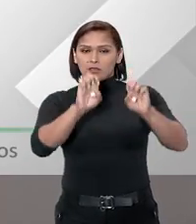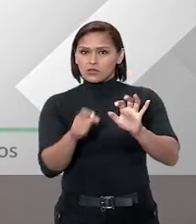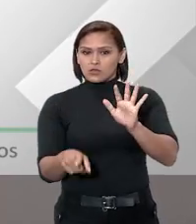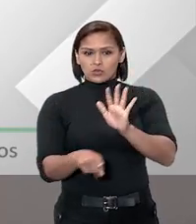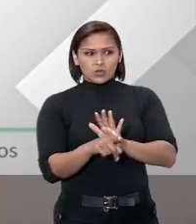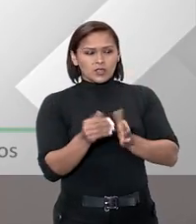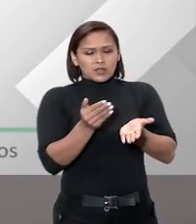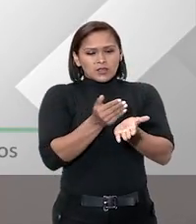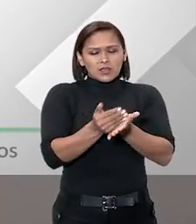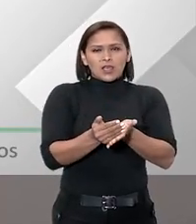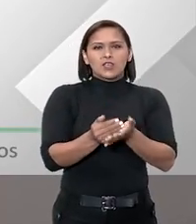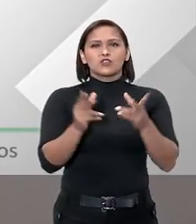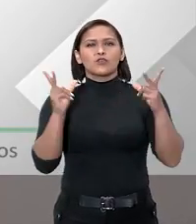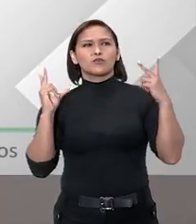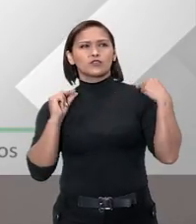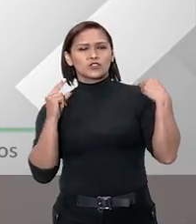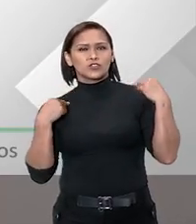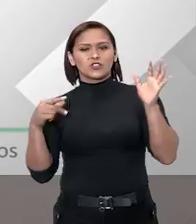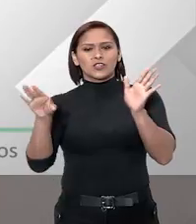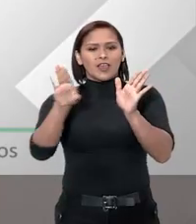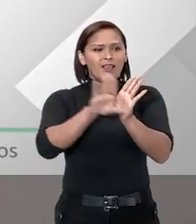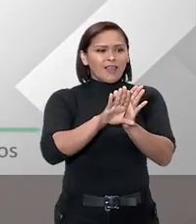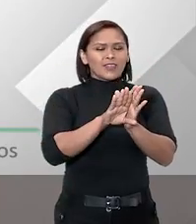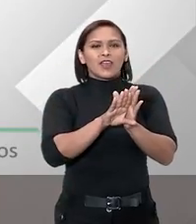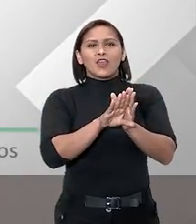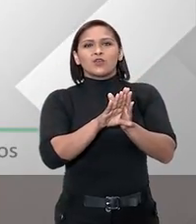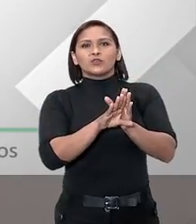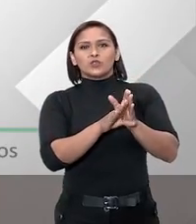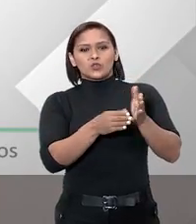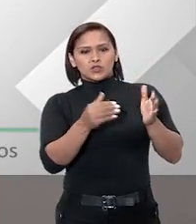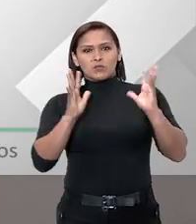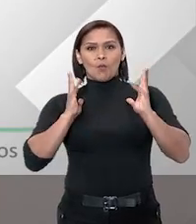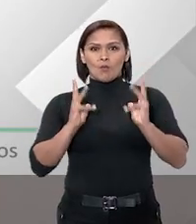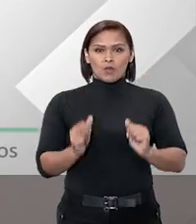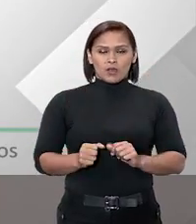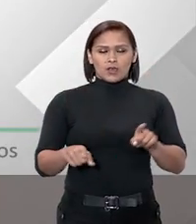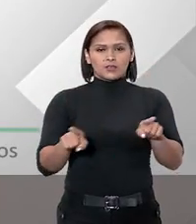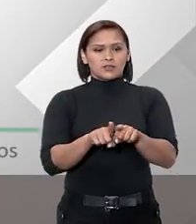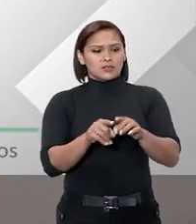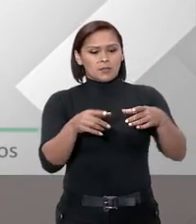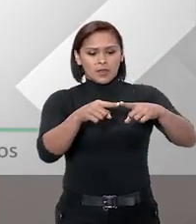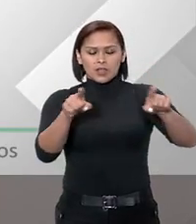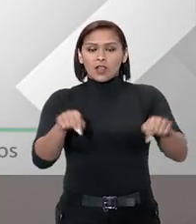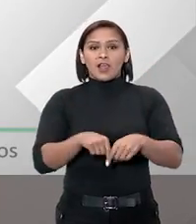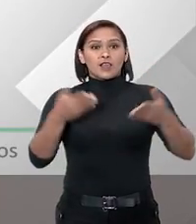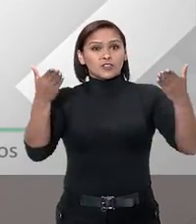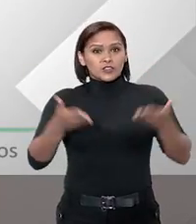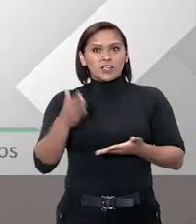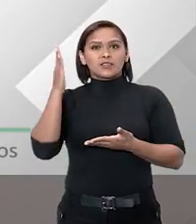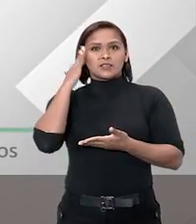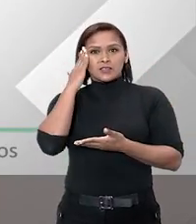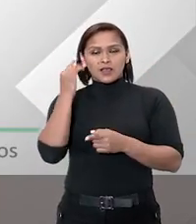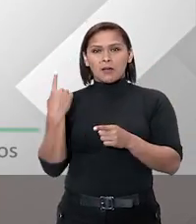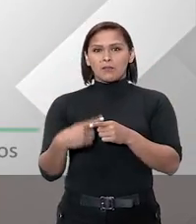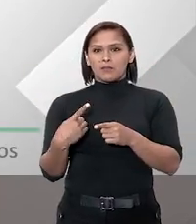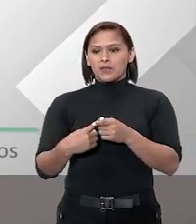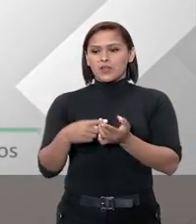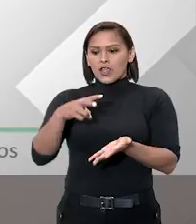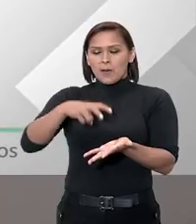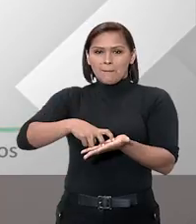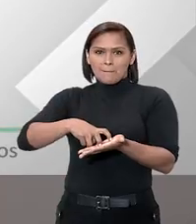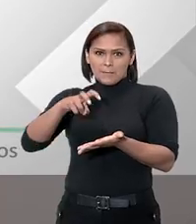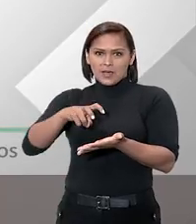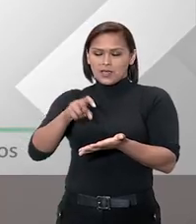exceção, desde o vigia até aquele serviço geral, que são as nossas faxineiras, elas já sabem, porque eu marco pela parte da